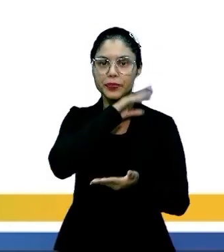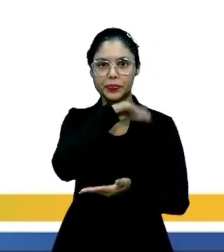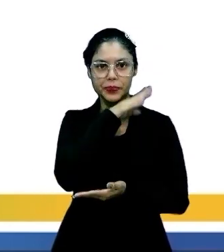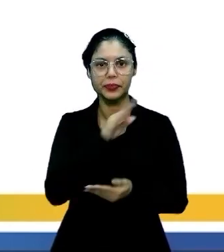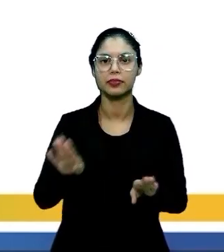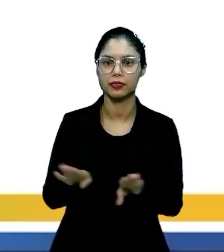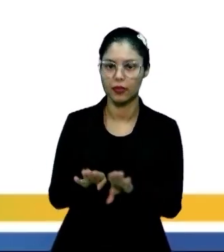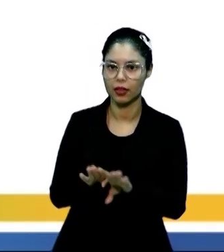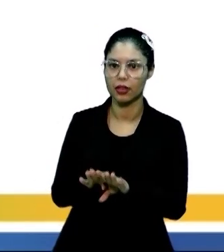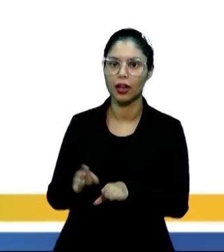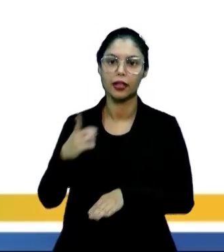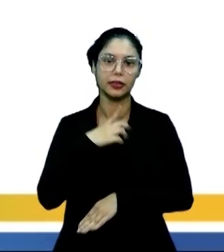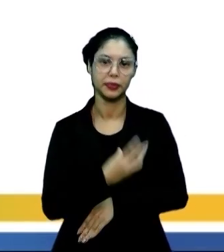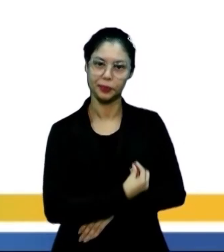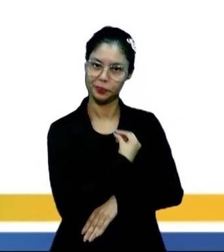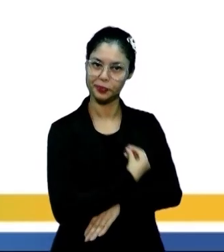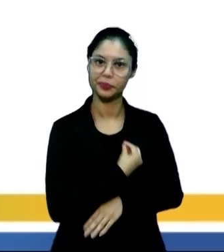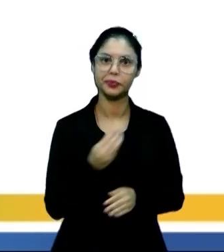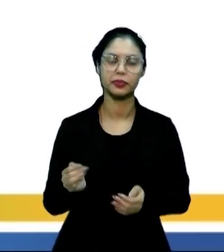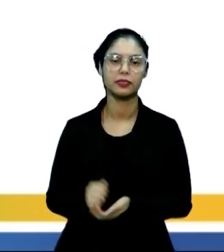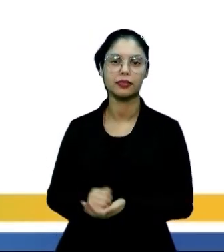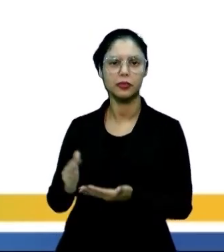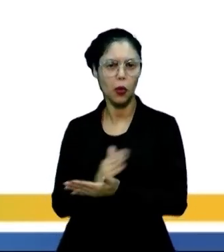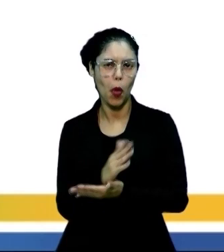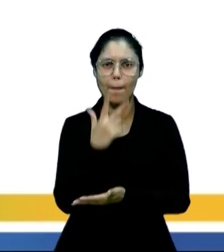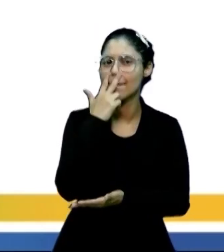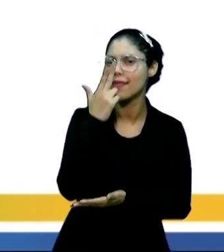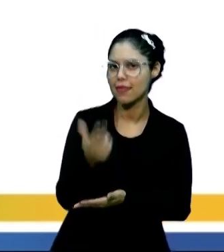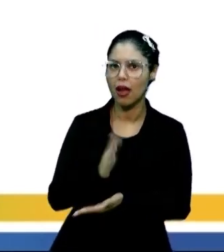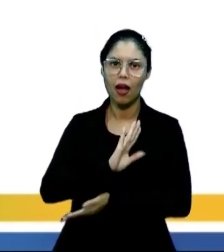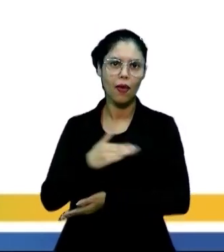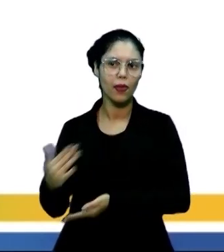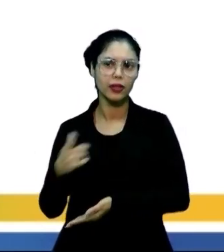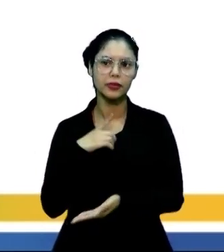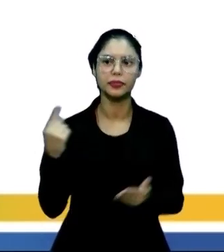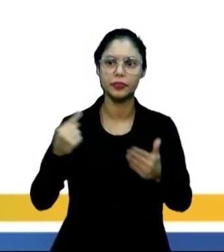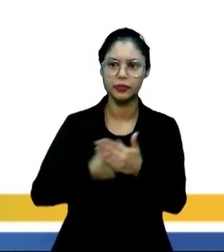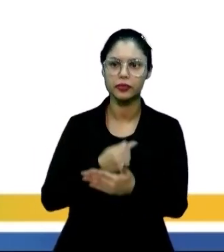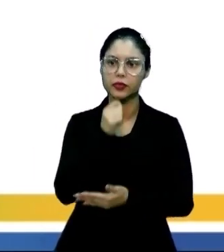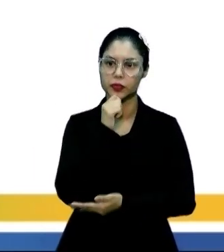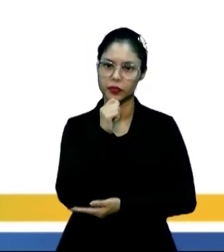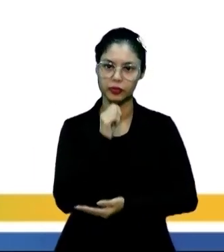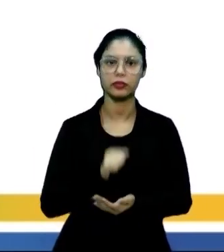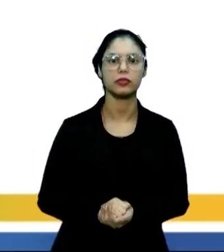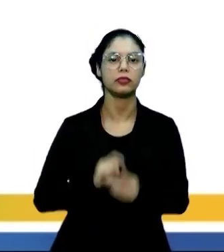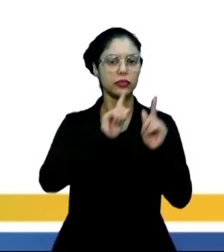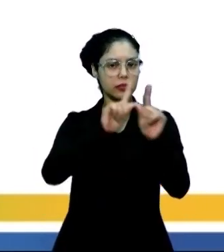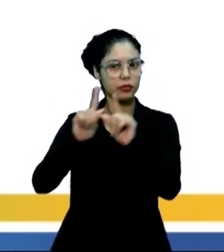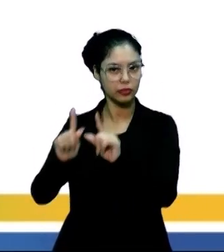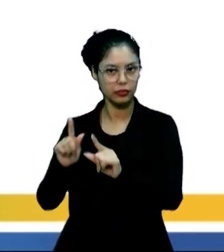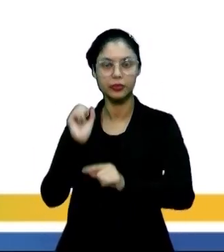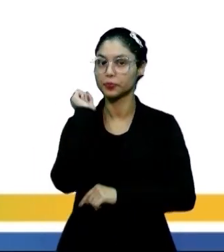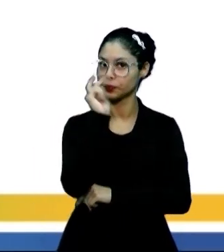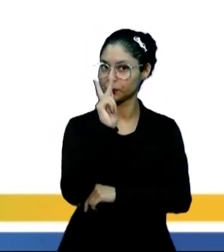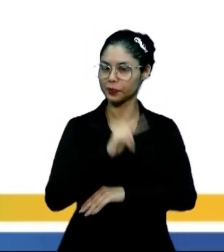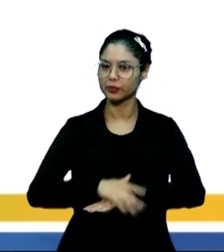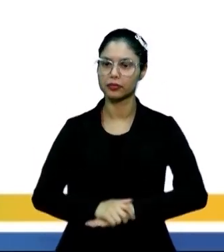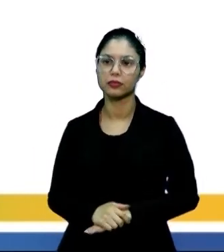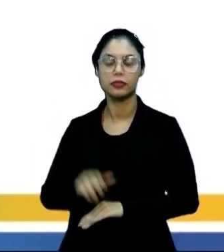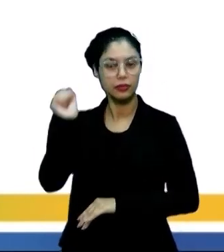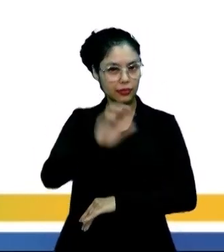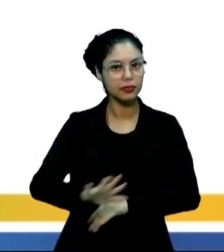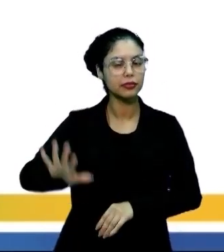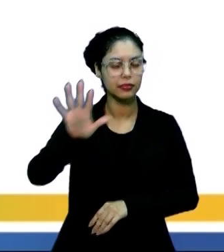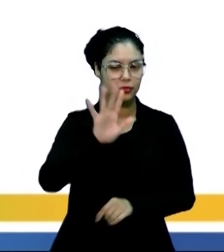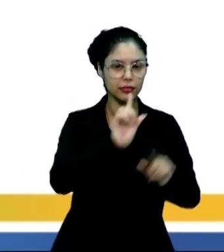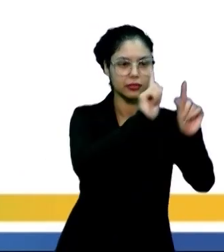que eles criam vida ou algo do tipo quando eles são inseridos em uma tirinha, ok? E